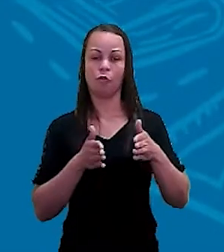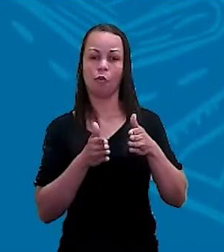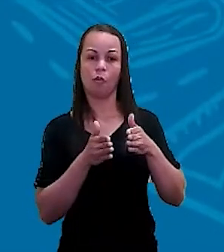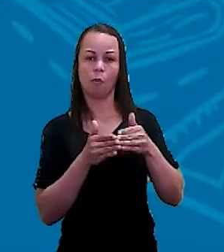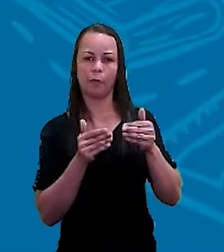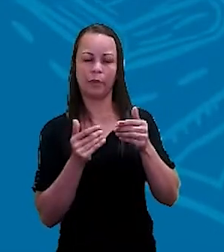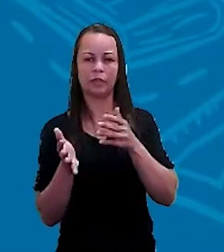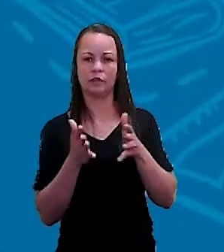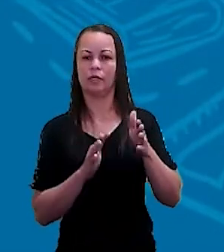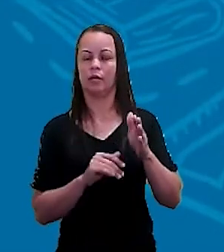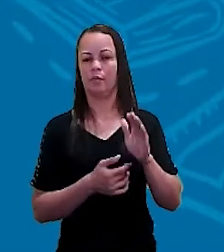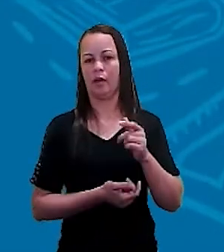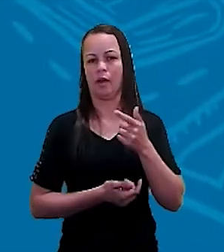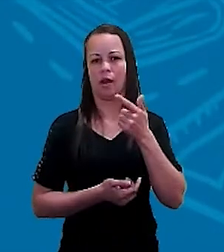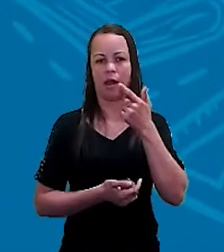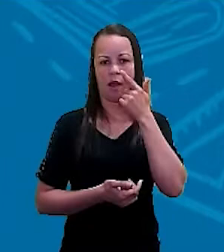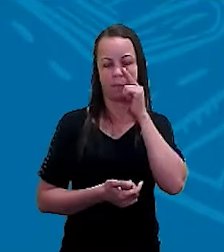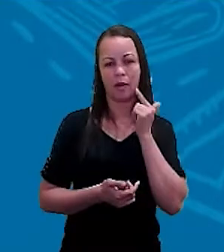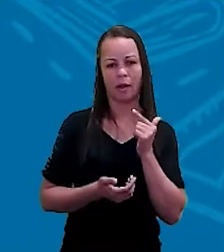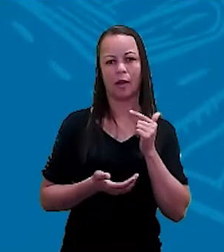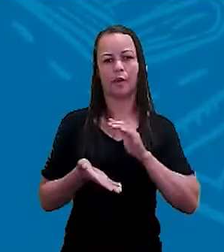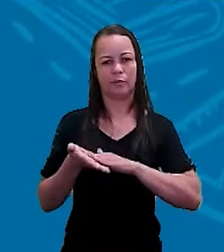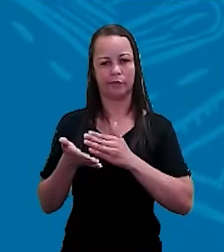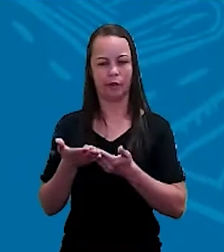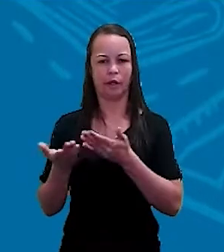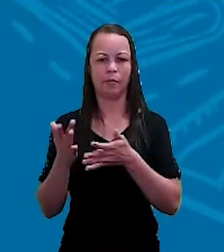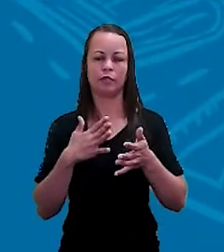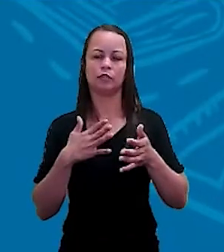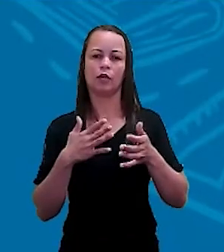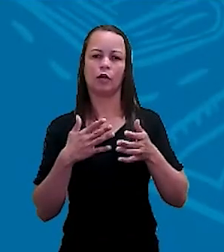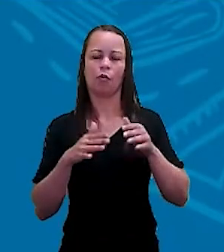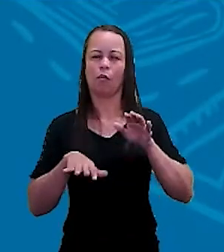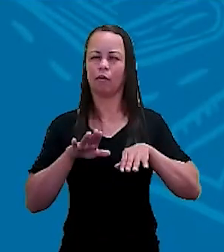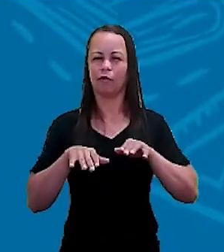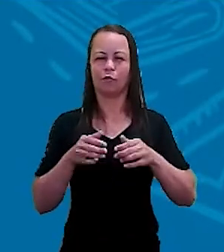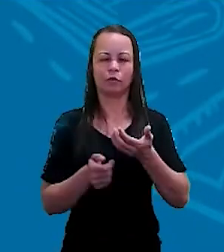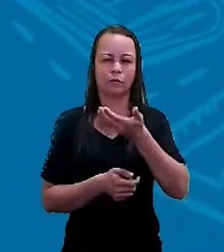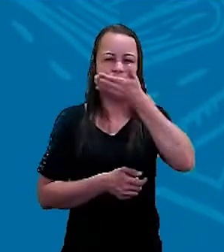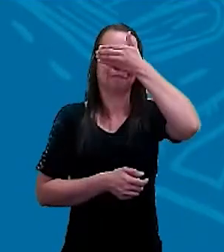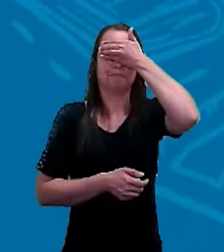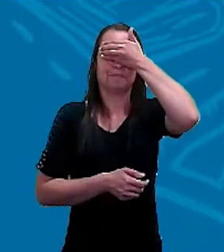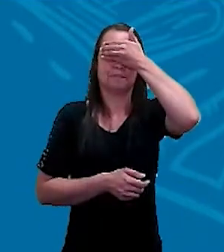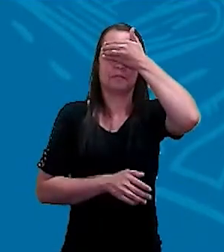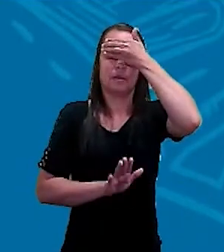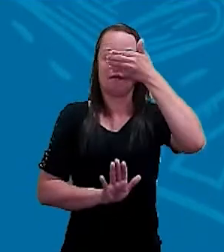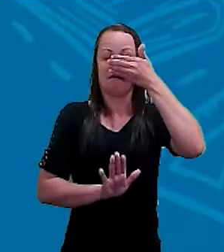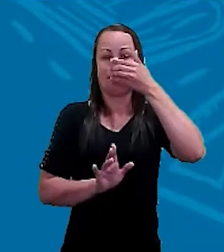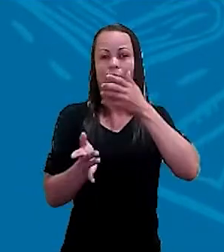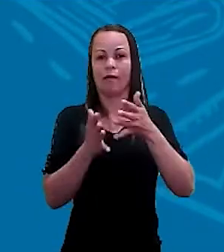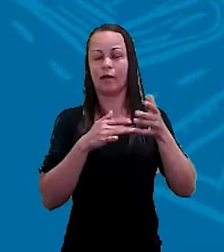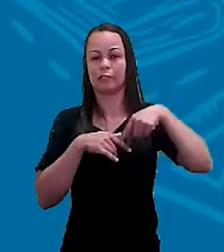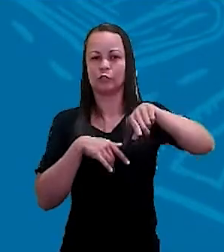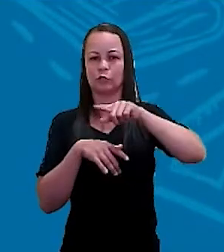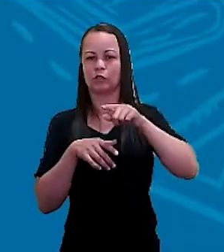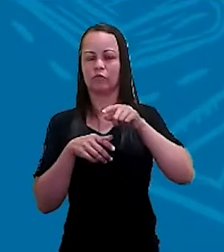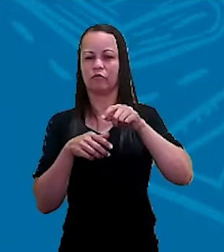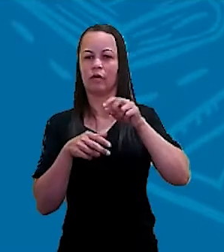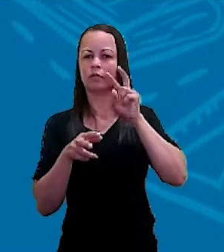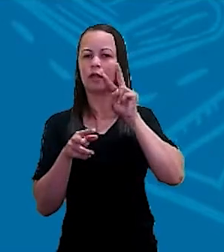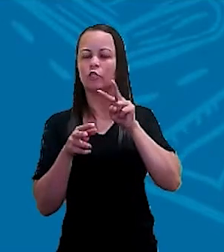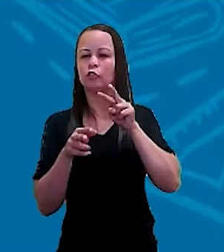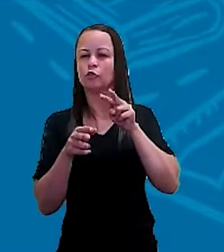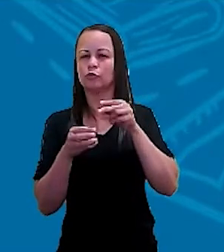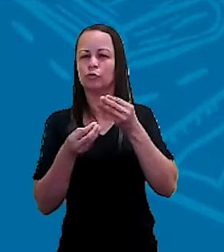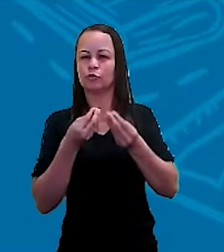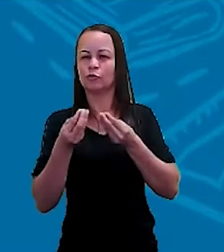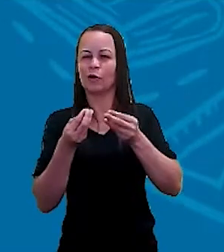minha estimada amiga Bárbara. Bárbara é muito forte. Qualquer coisa, feche os olhos, porque eu acho que talvez ela não vai ter estrutura,